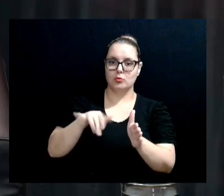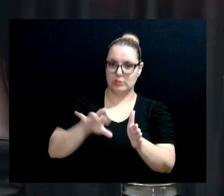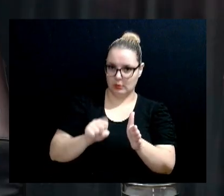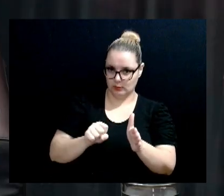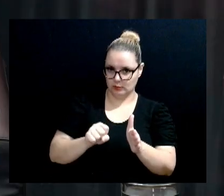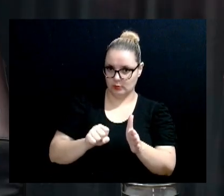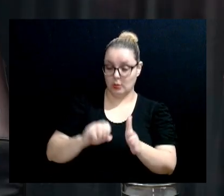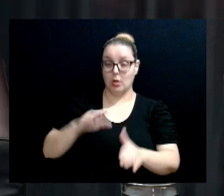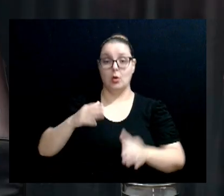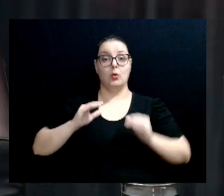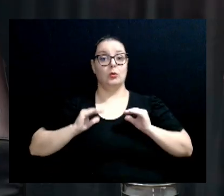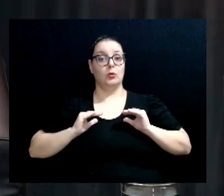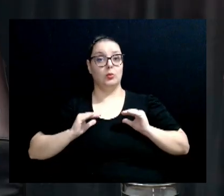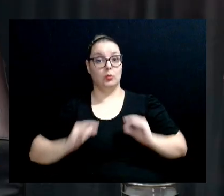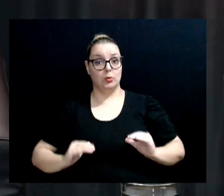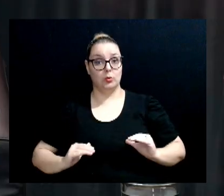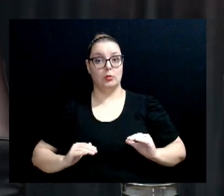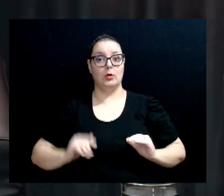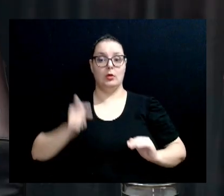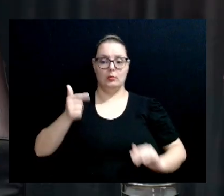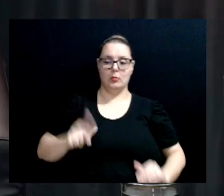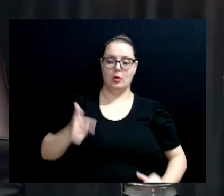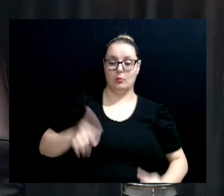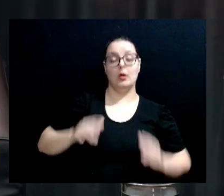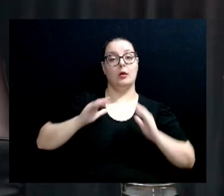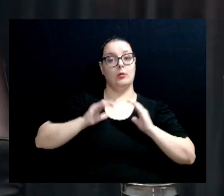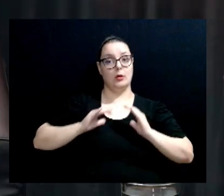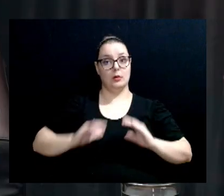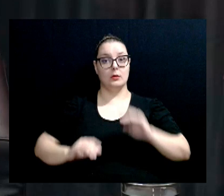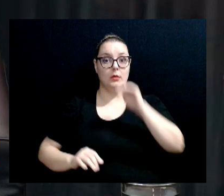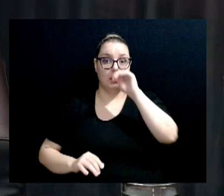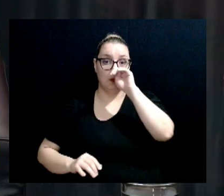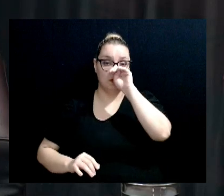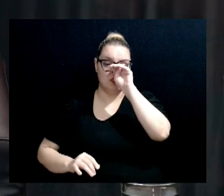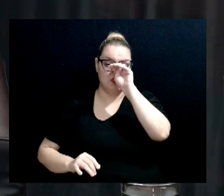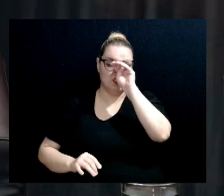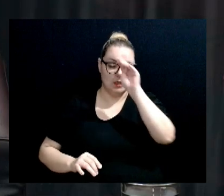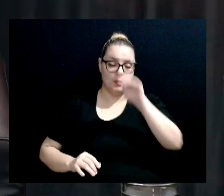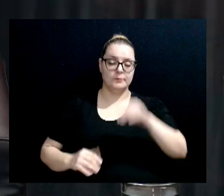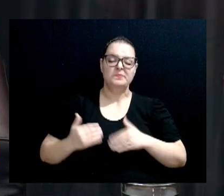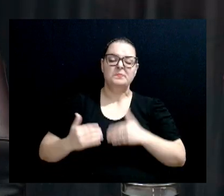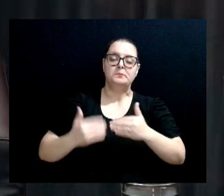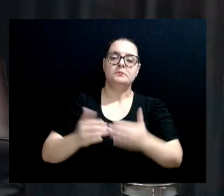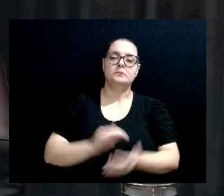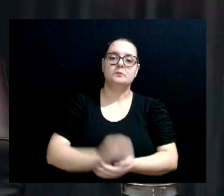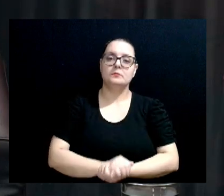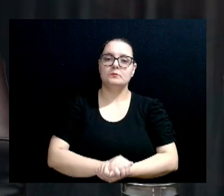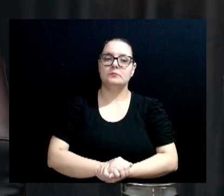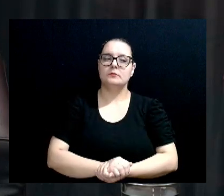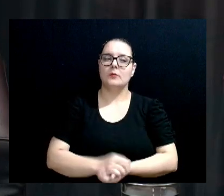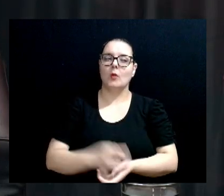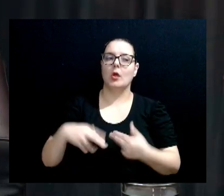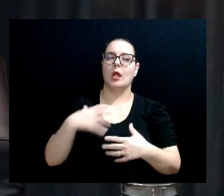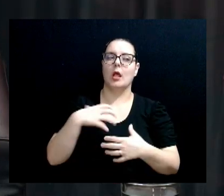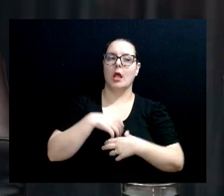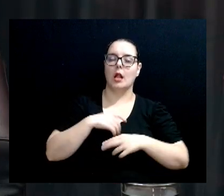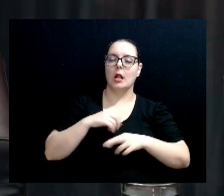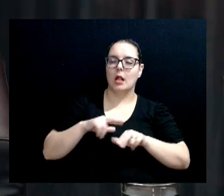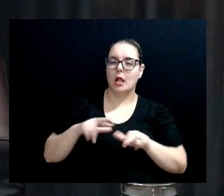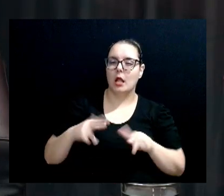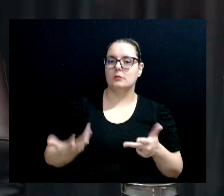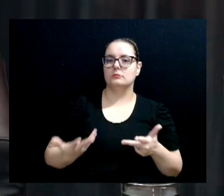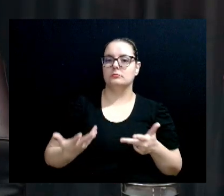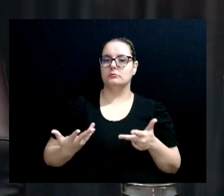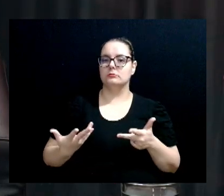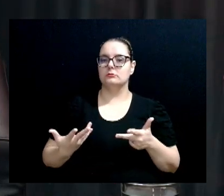comportamento, a repetição daquele comportamento, ele entra numa questão mais emocional, numa questão para acalmar